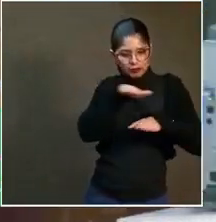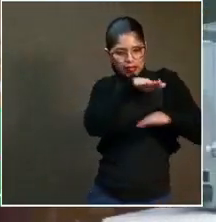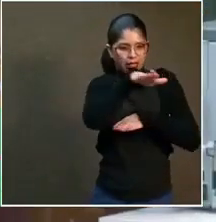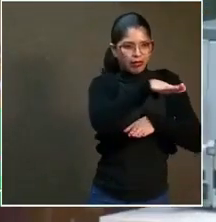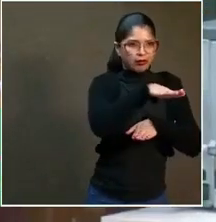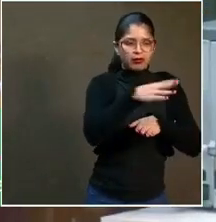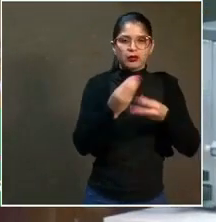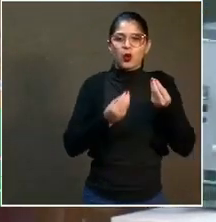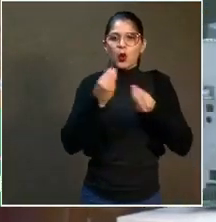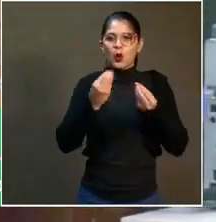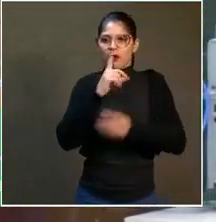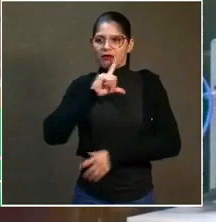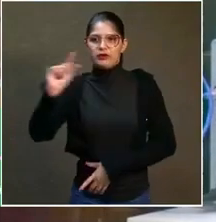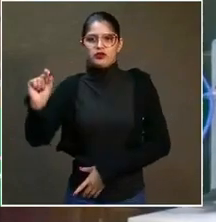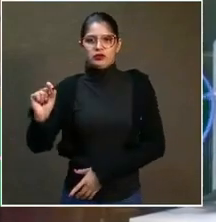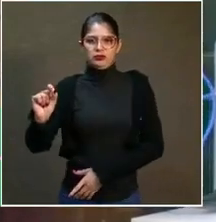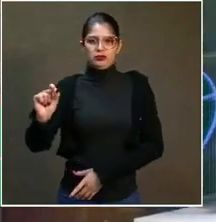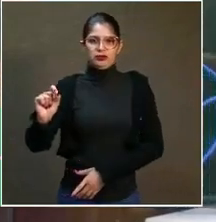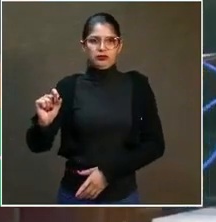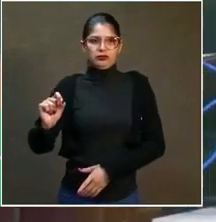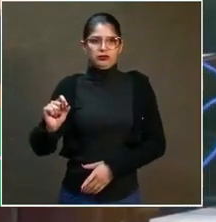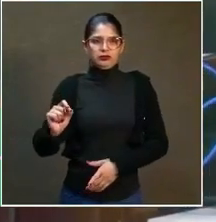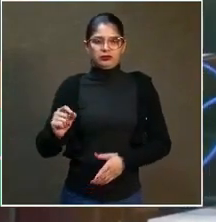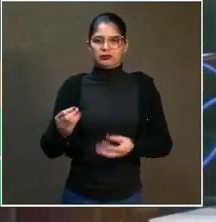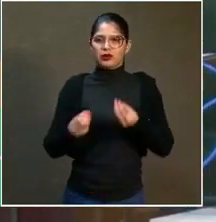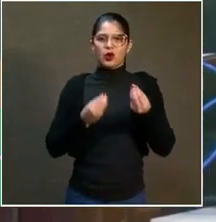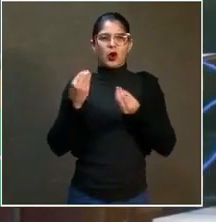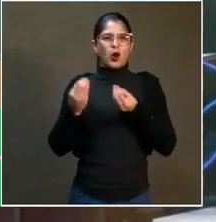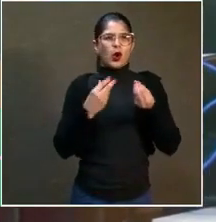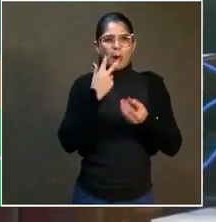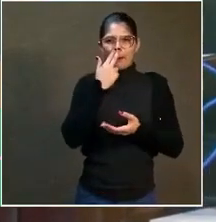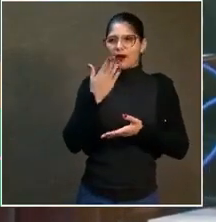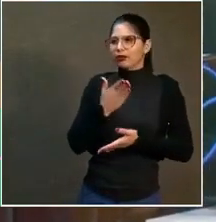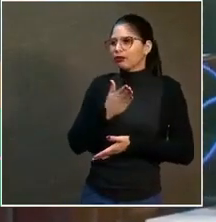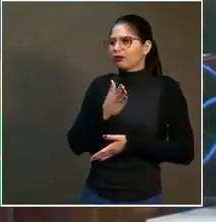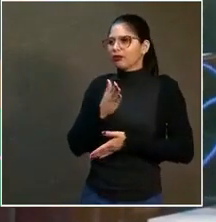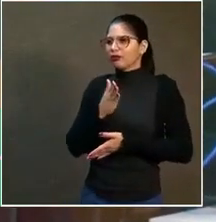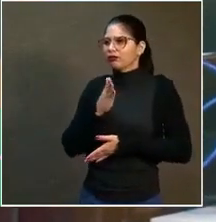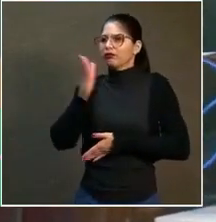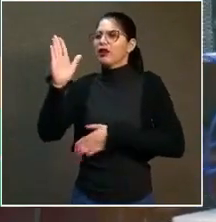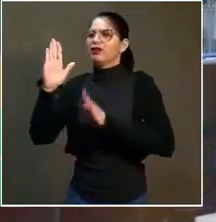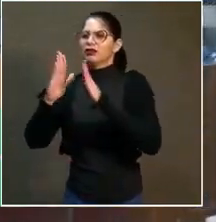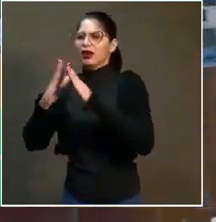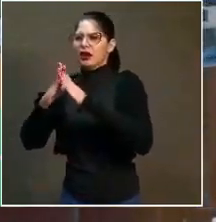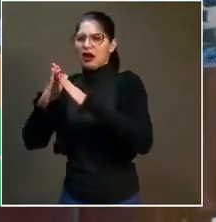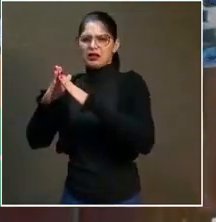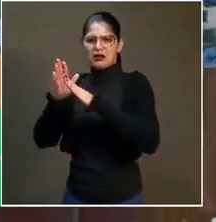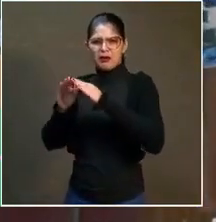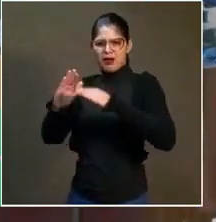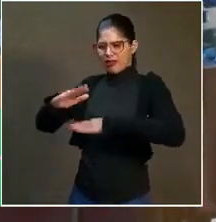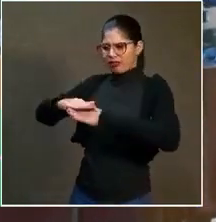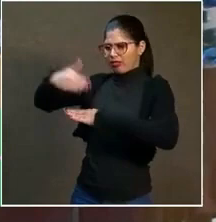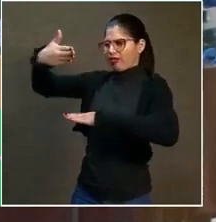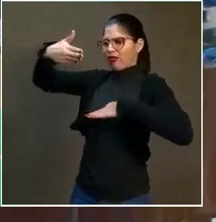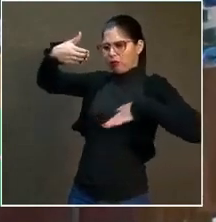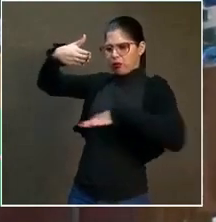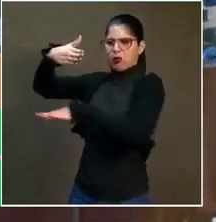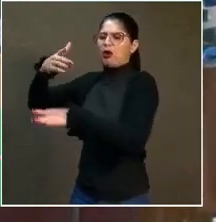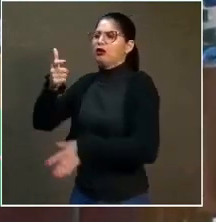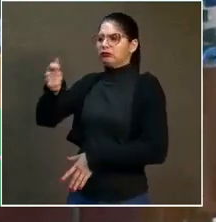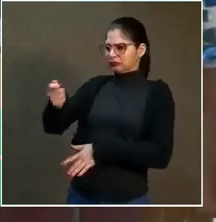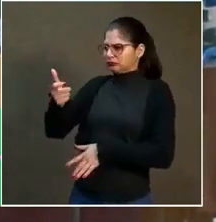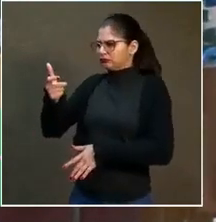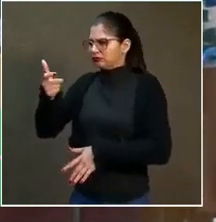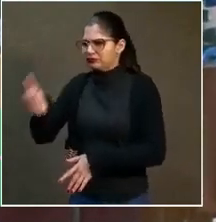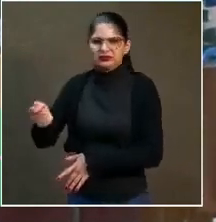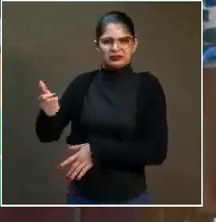vai fugir. Levar para dentro de um portão esbandalhado. Que ele entra a primeira vez, pega um controle e não funciona. Pega o